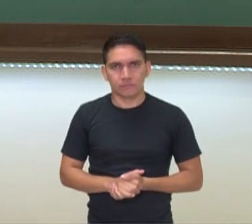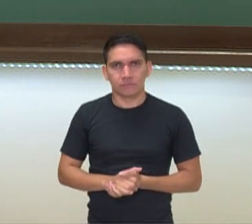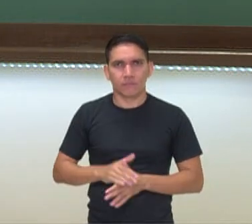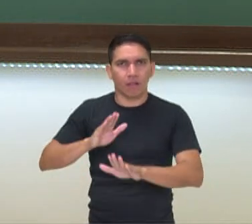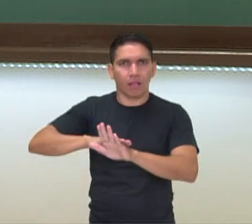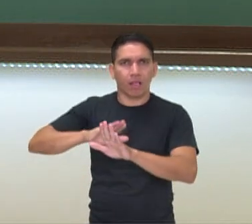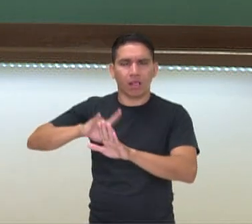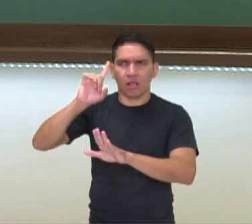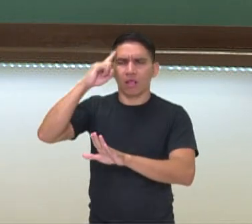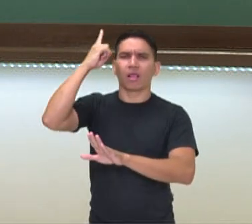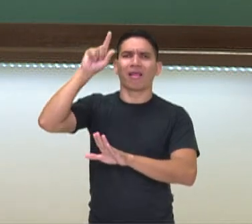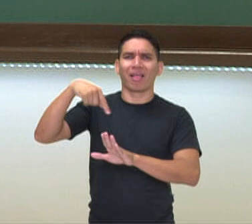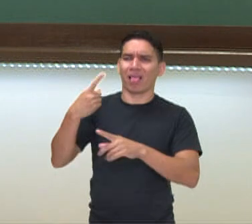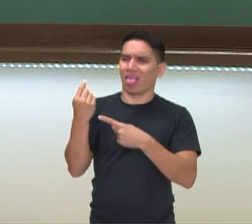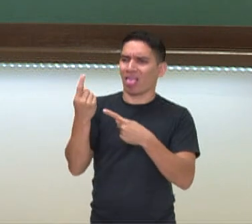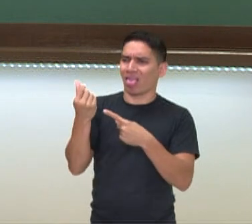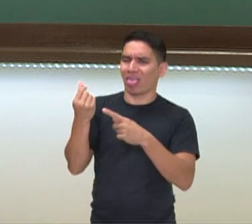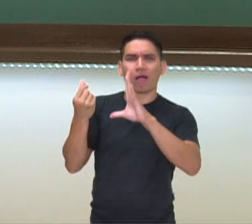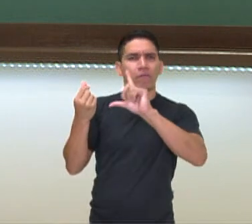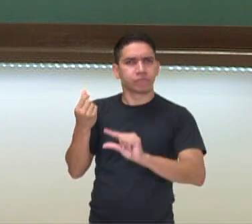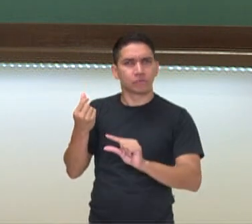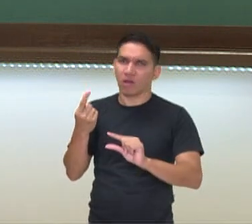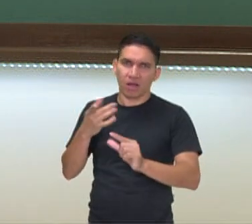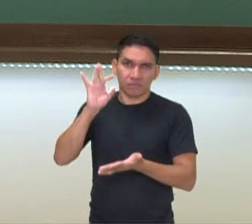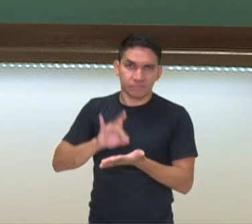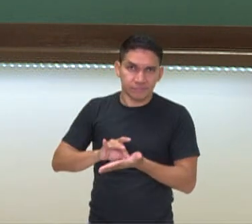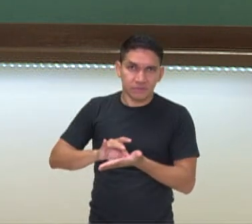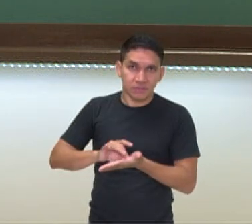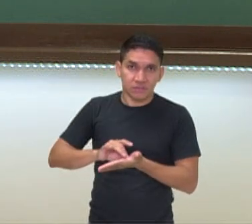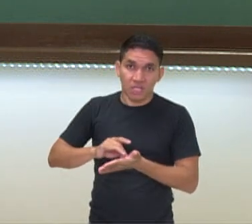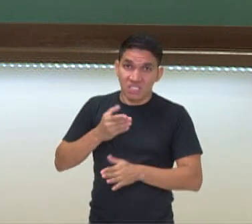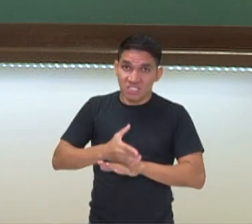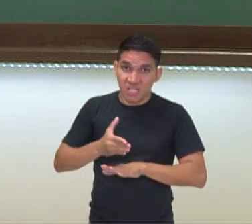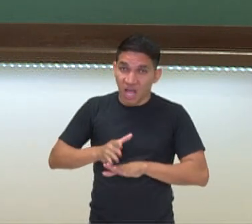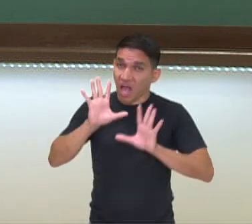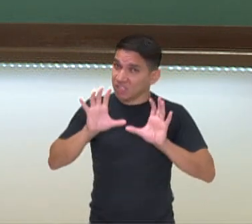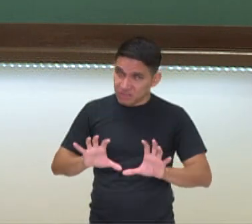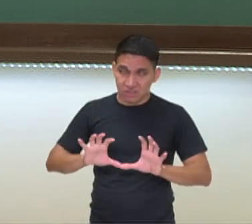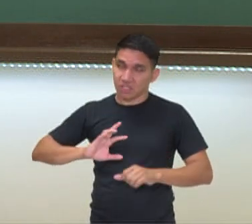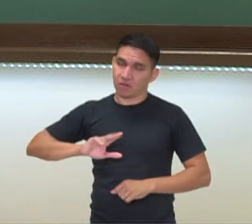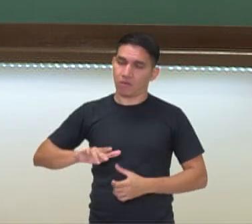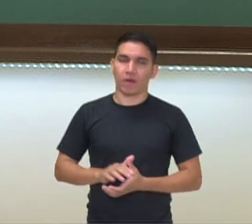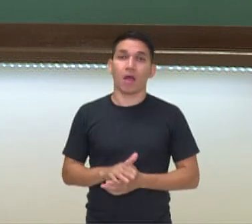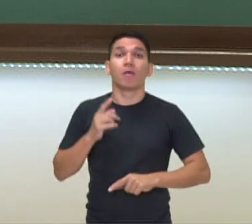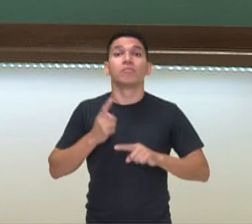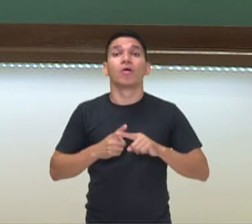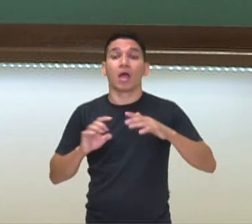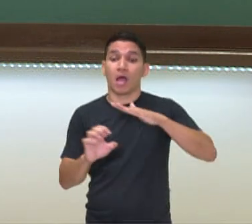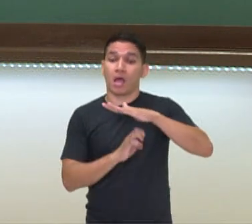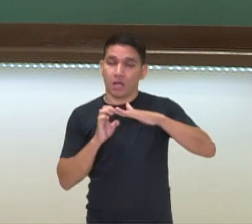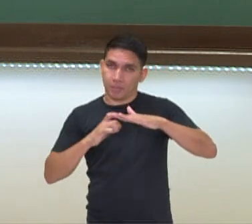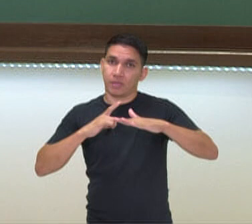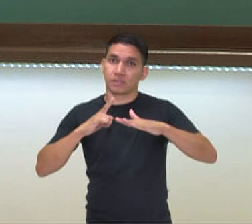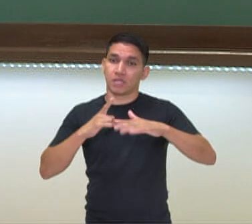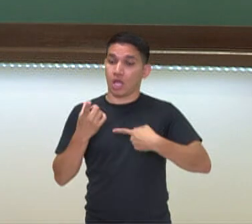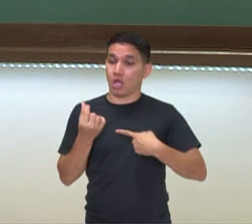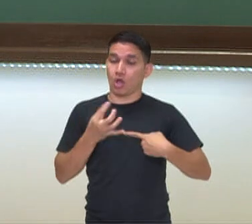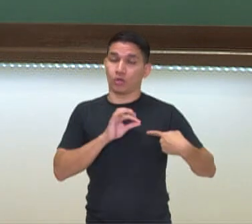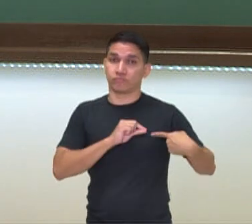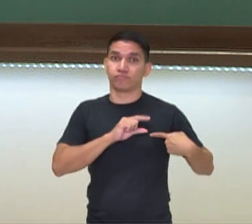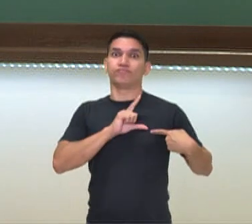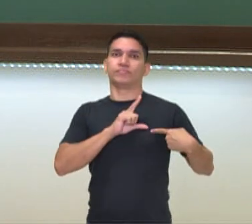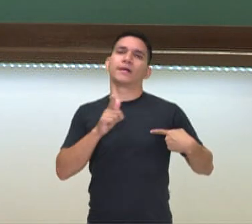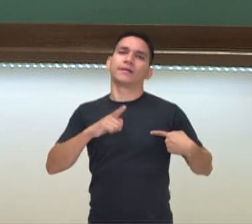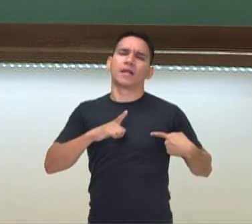que nem sempre elas se efetivam na prática, pois as empresas têm uma margem de lucro. E vender os produtos